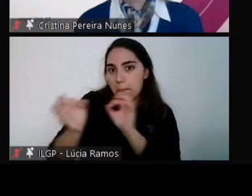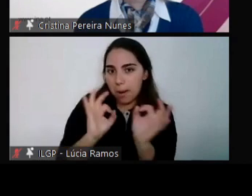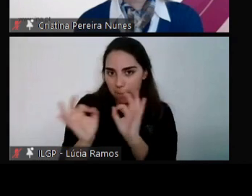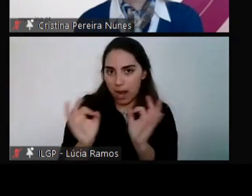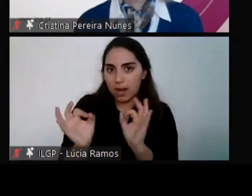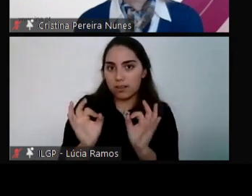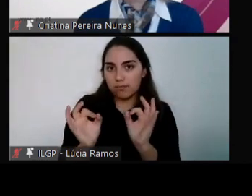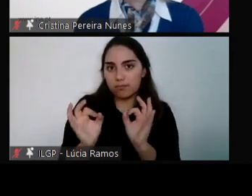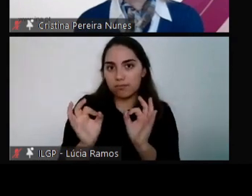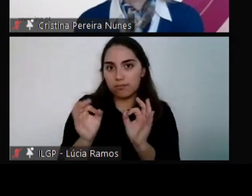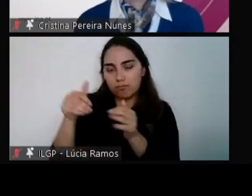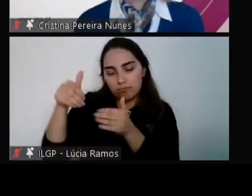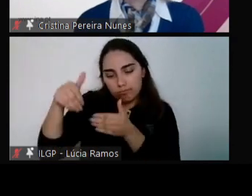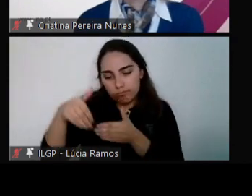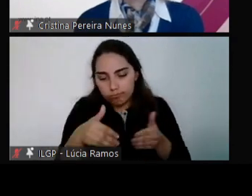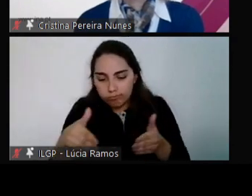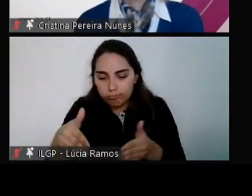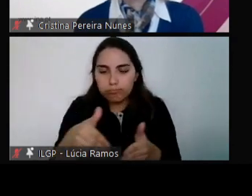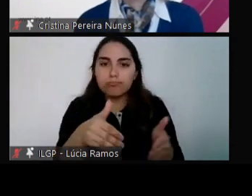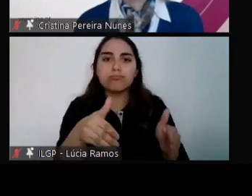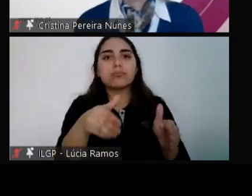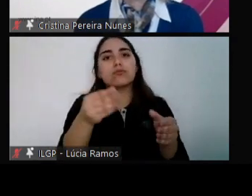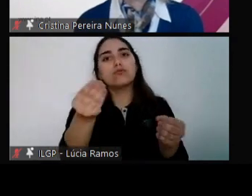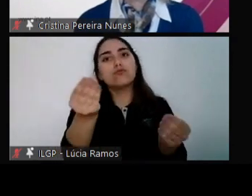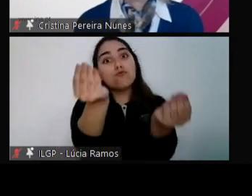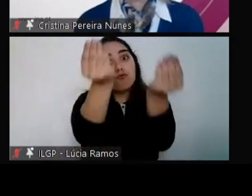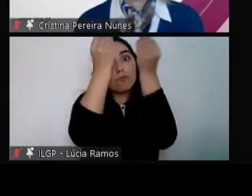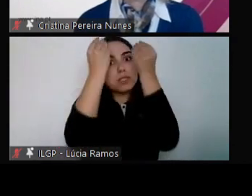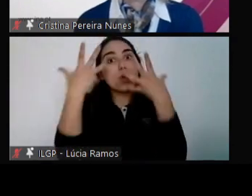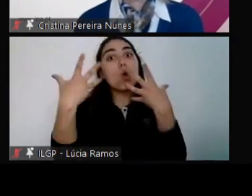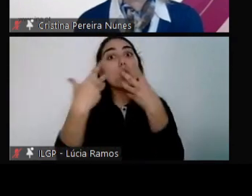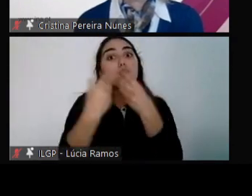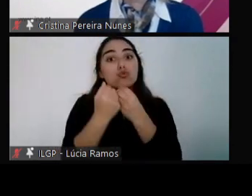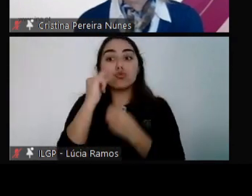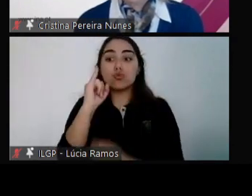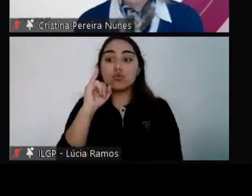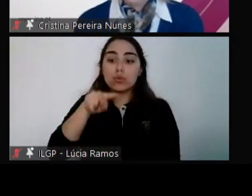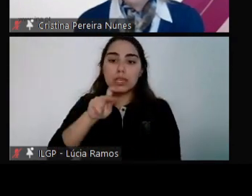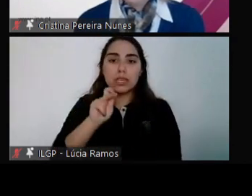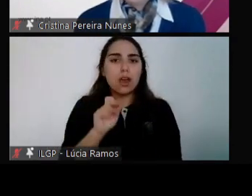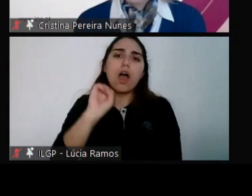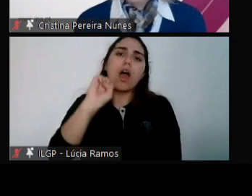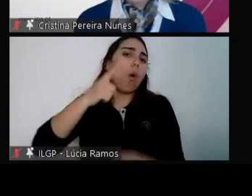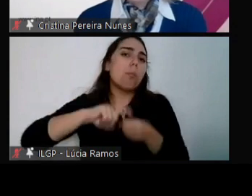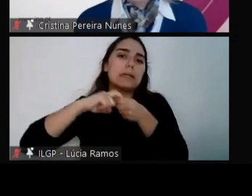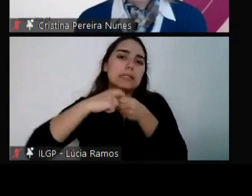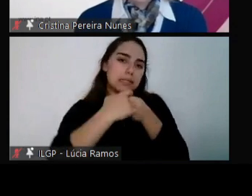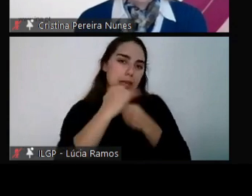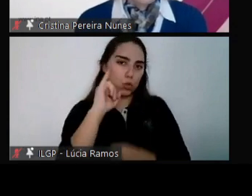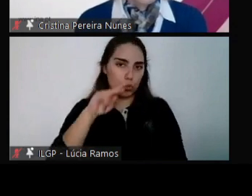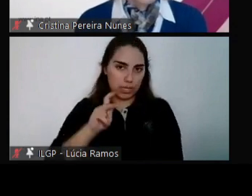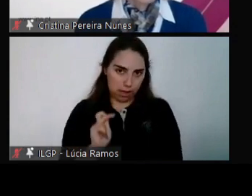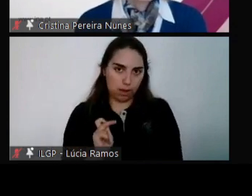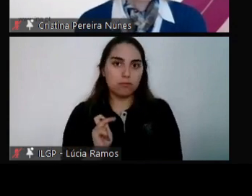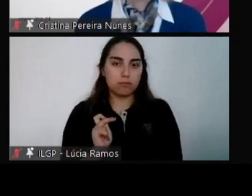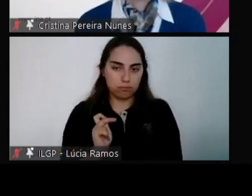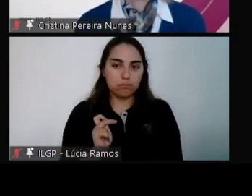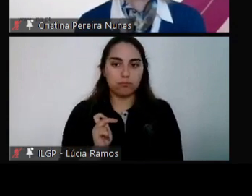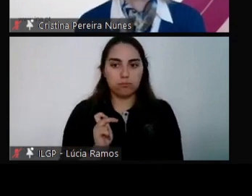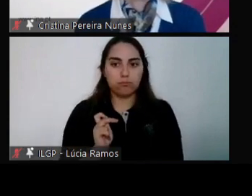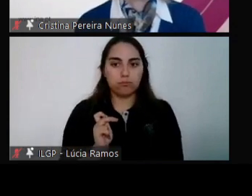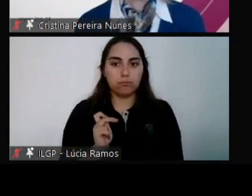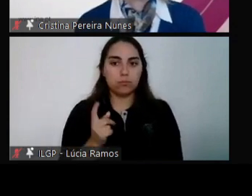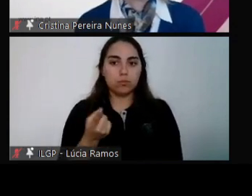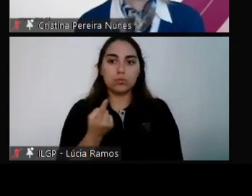preparar o seu processo formativo com o INA, não é? Com os parceiros do INA, e no seu processo de autoaprendizagem. Muitas destas